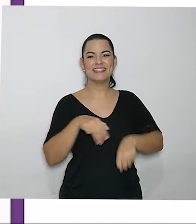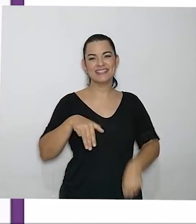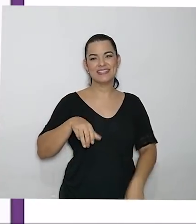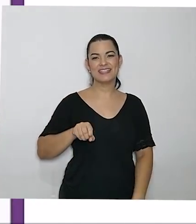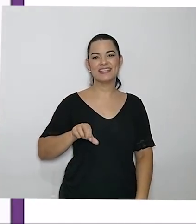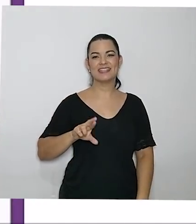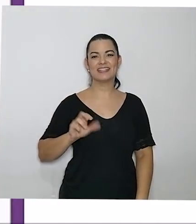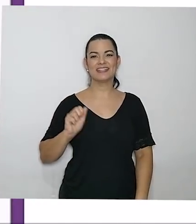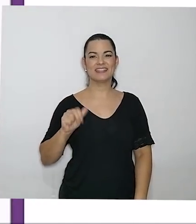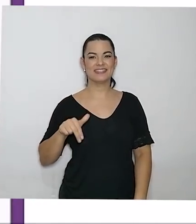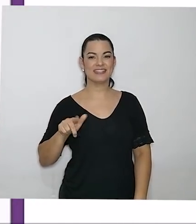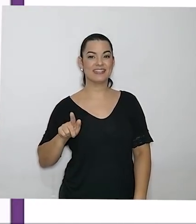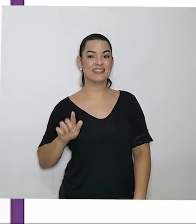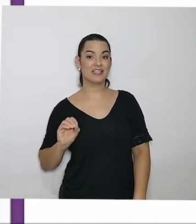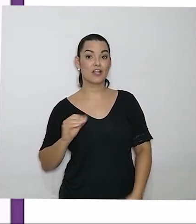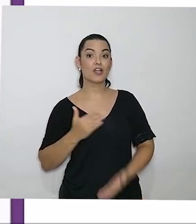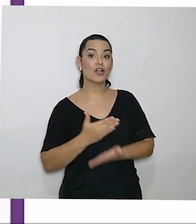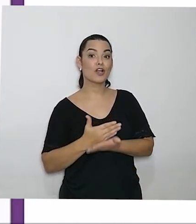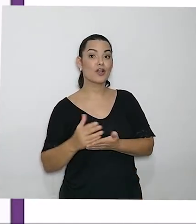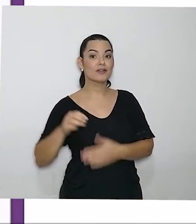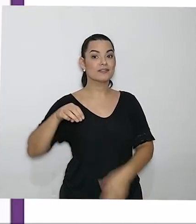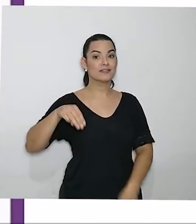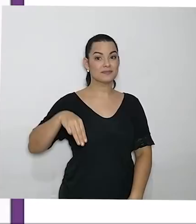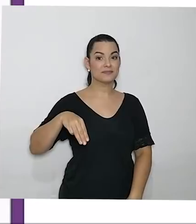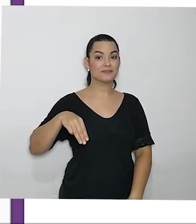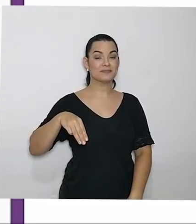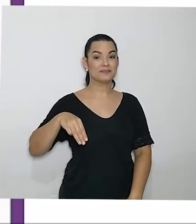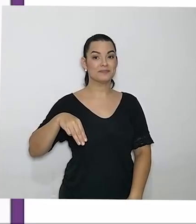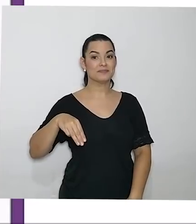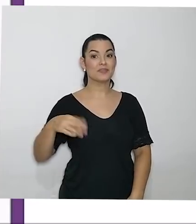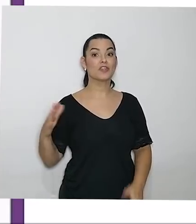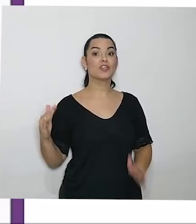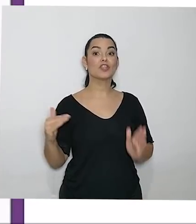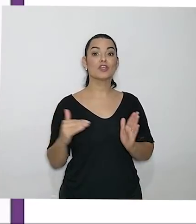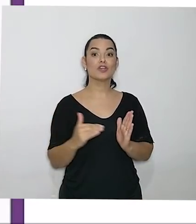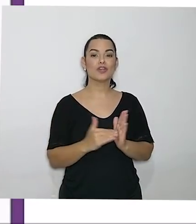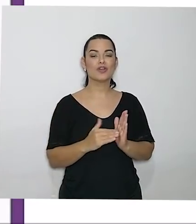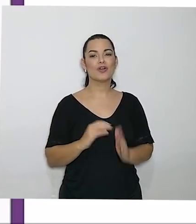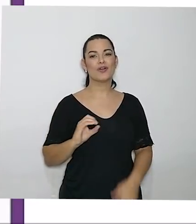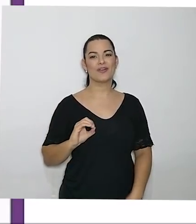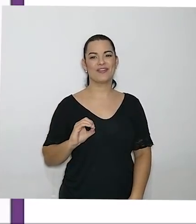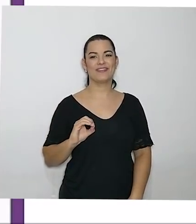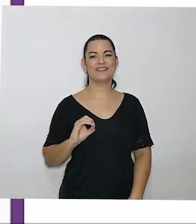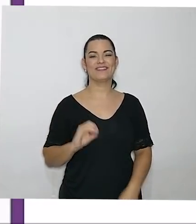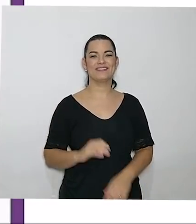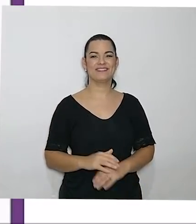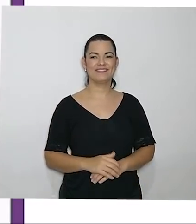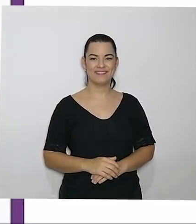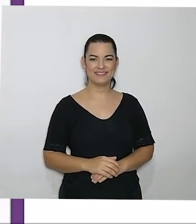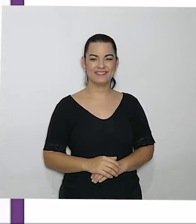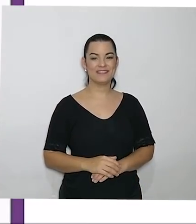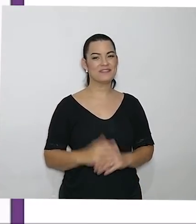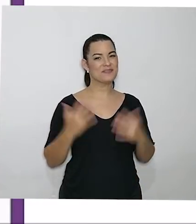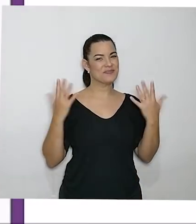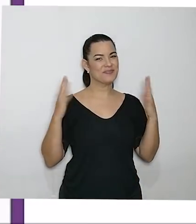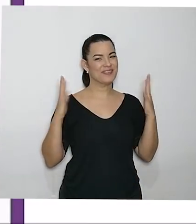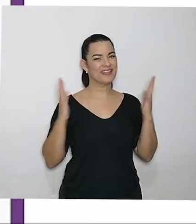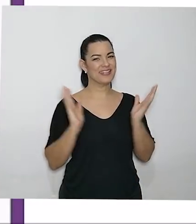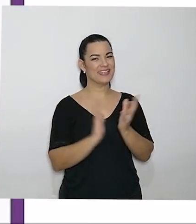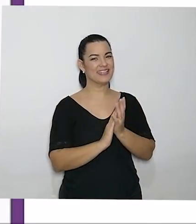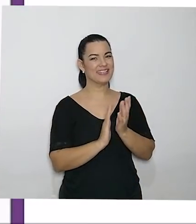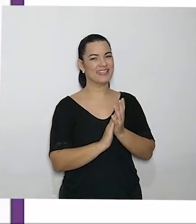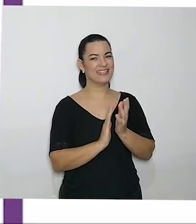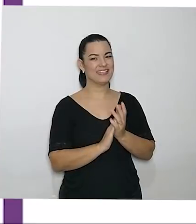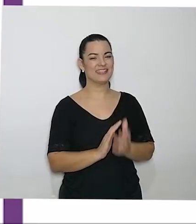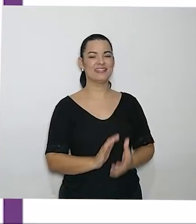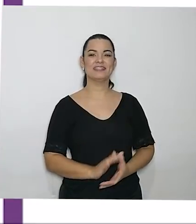Morango. Morango começa com M. Morango termina com O. Morango.